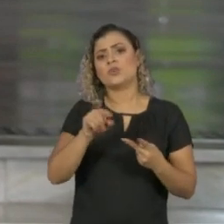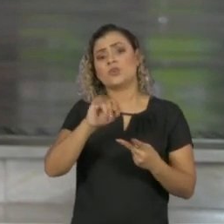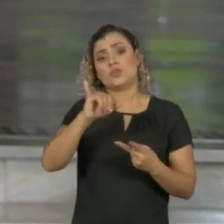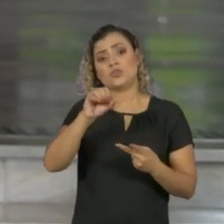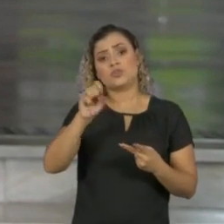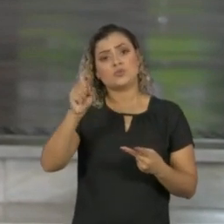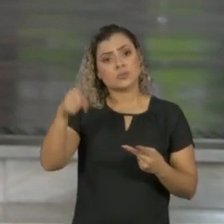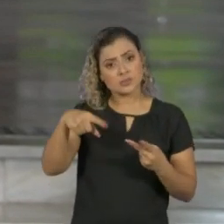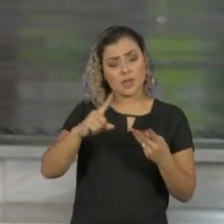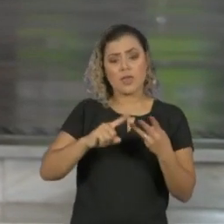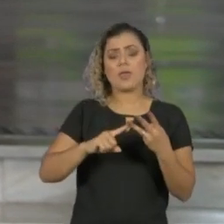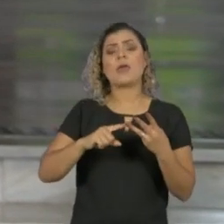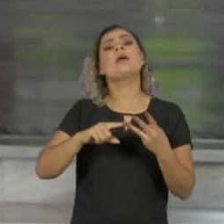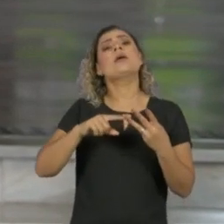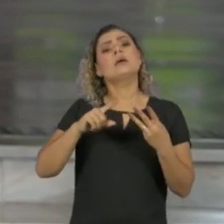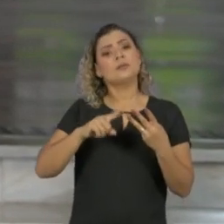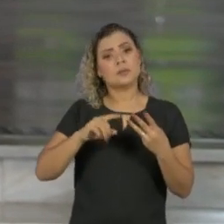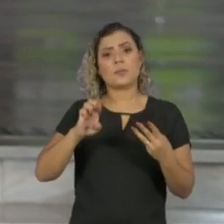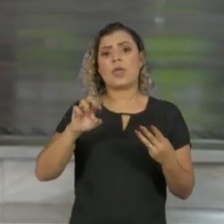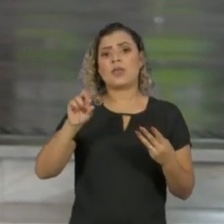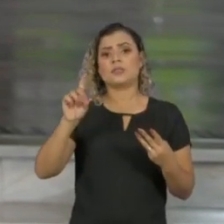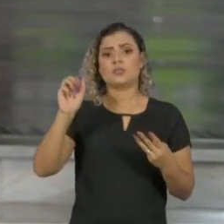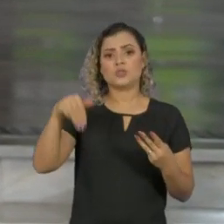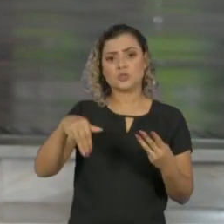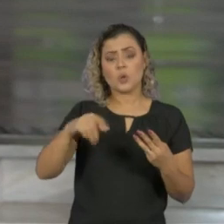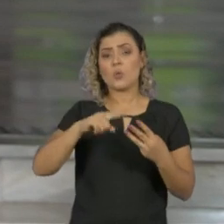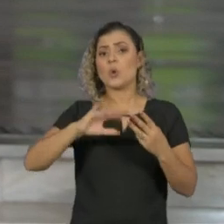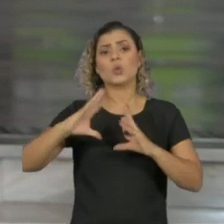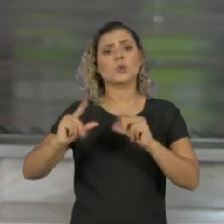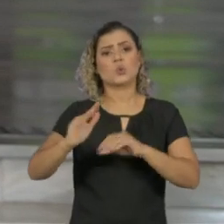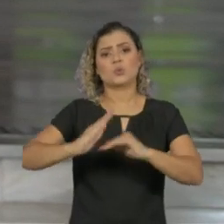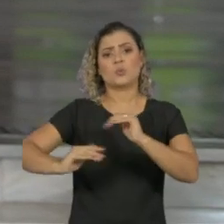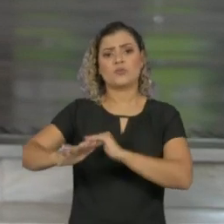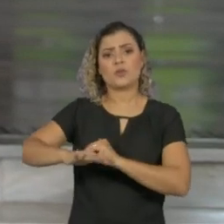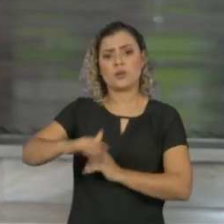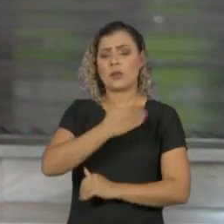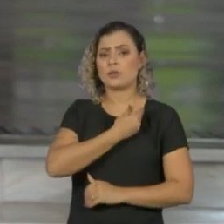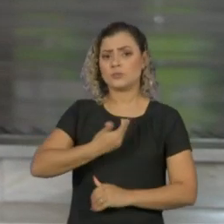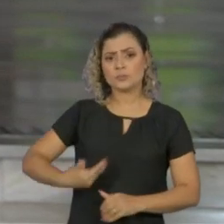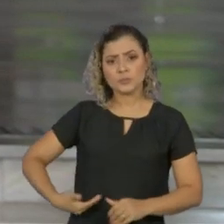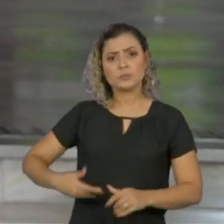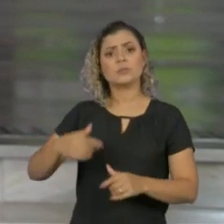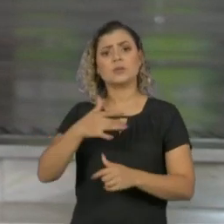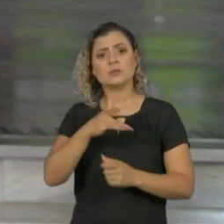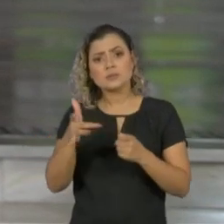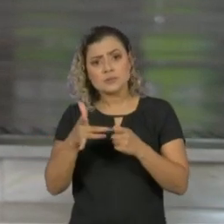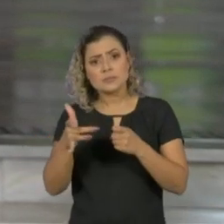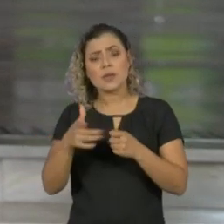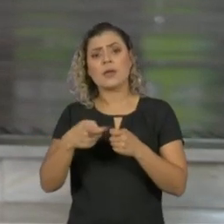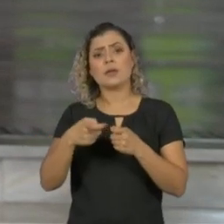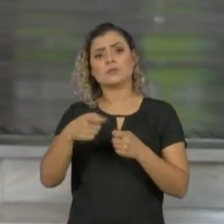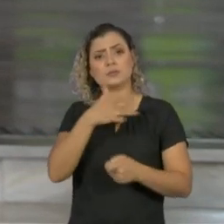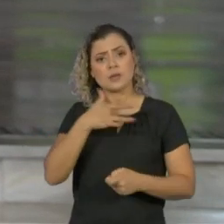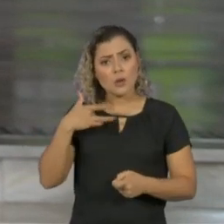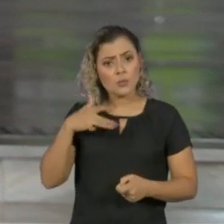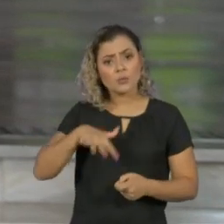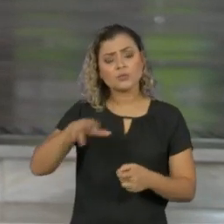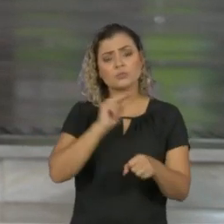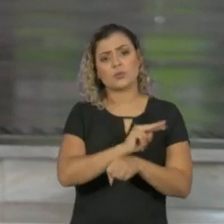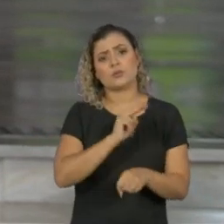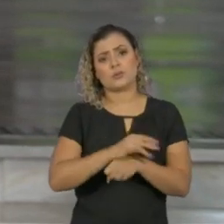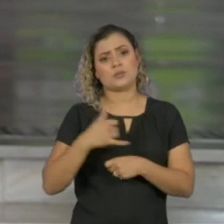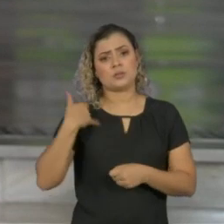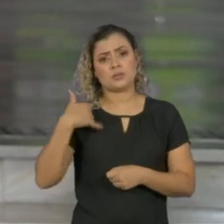Guerma, Dr. Edson Aparecido e todos os profissionais de saúde pública e privada é para protegermos as pessoas com mais